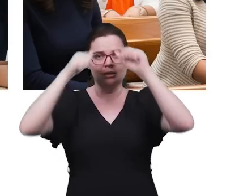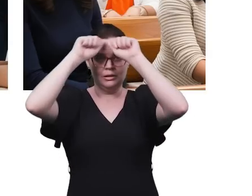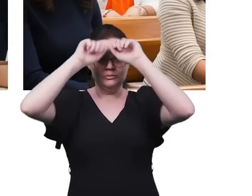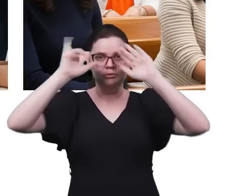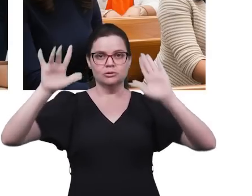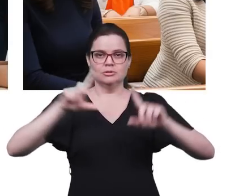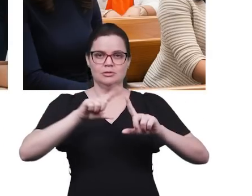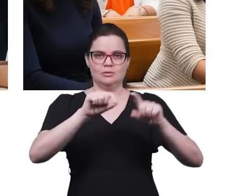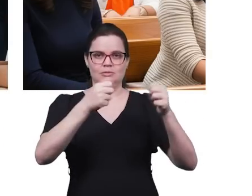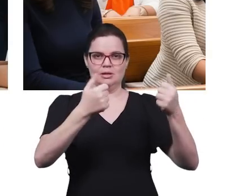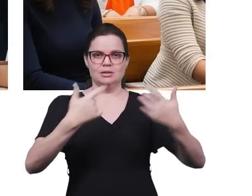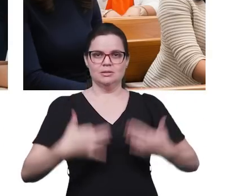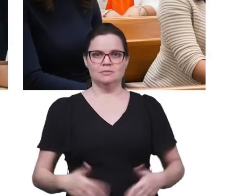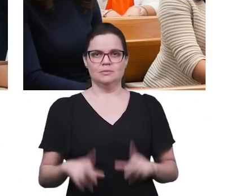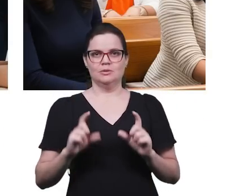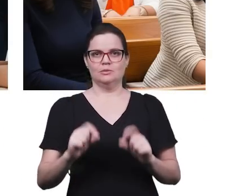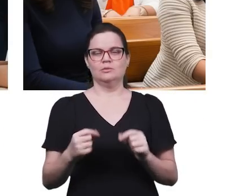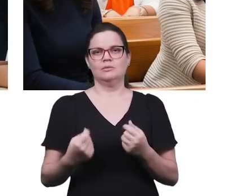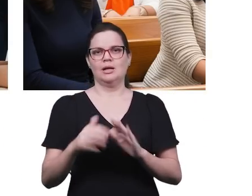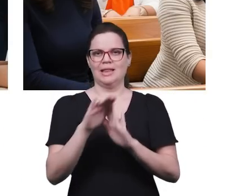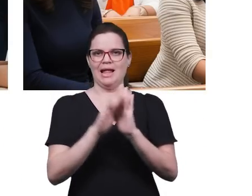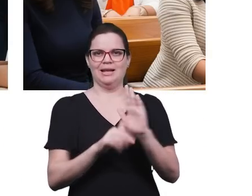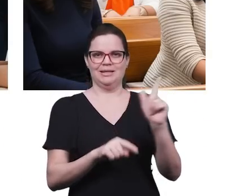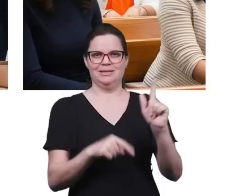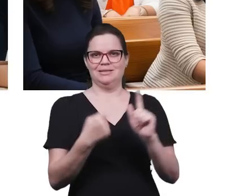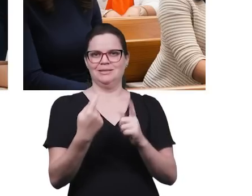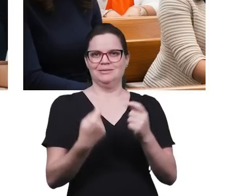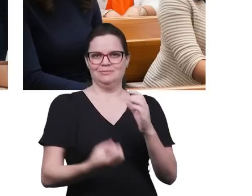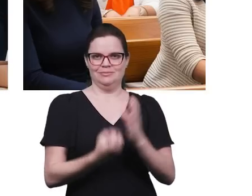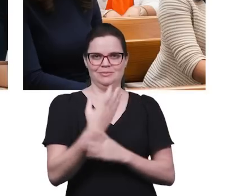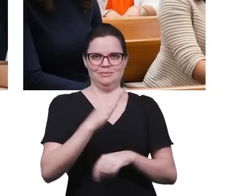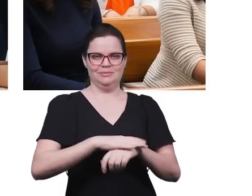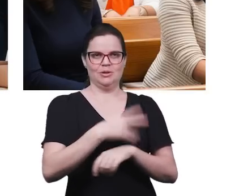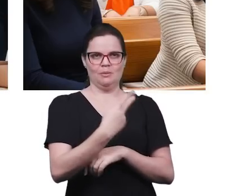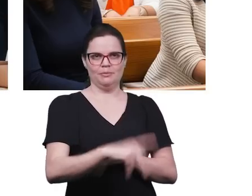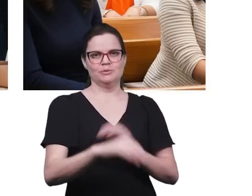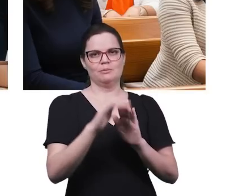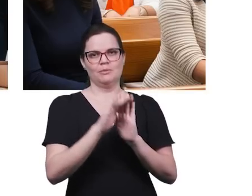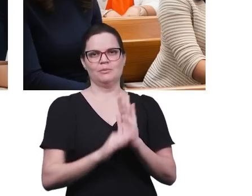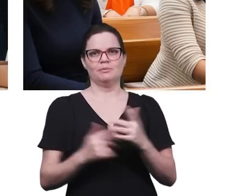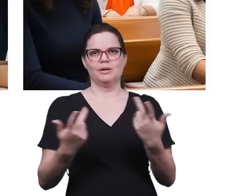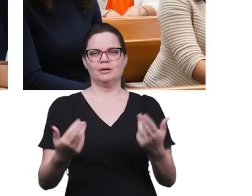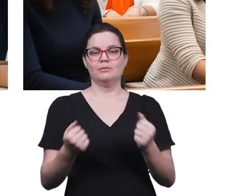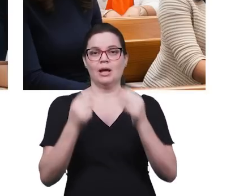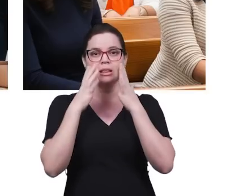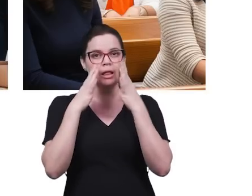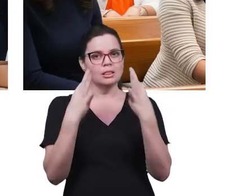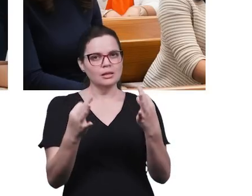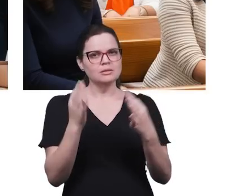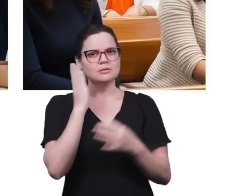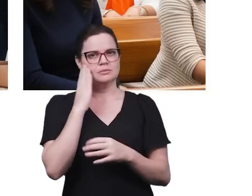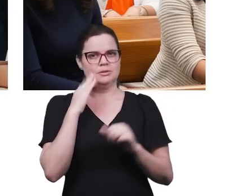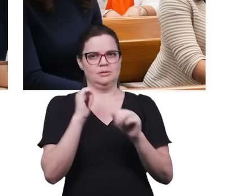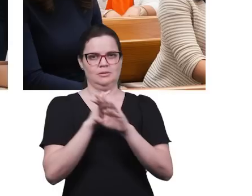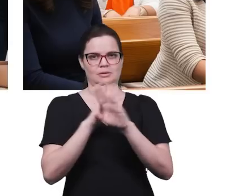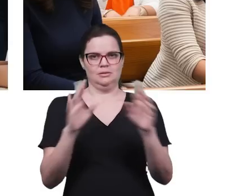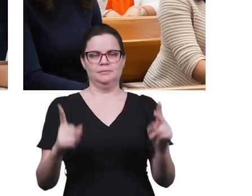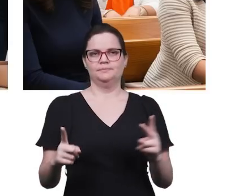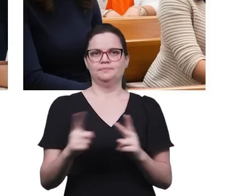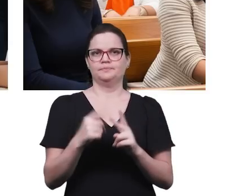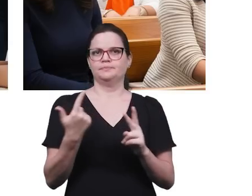aquilo que você falou aí, né? Da lista que você falou que criou. Perfeito. Né? E